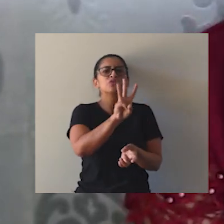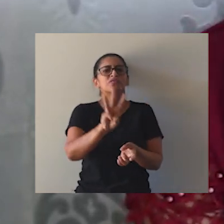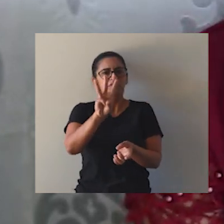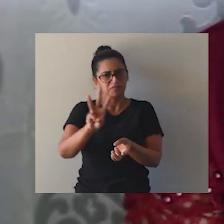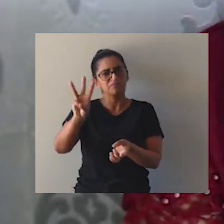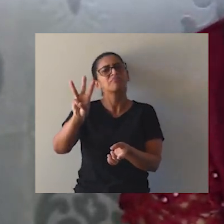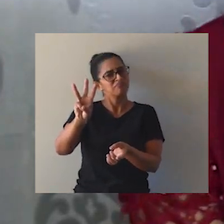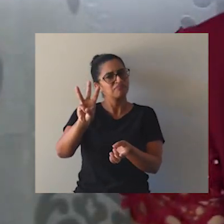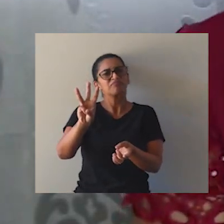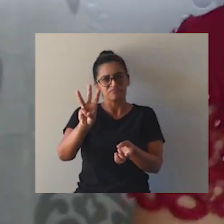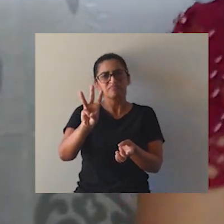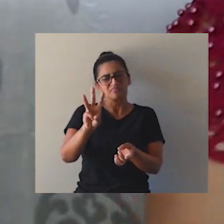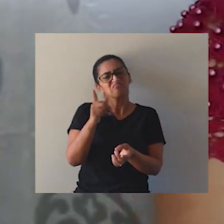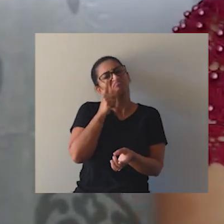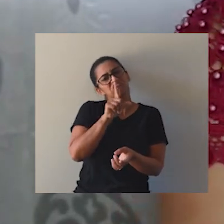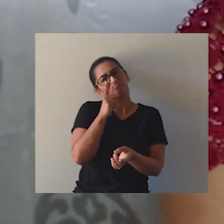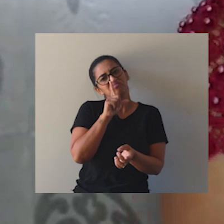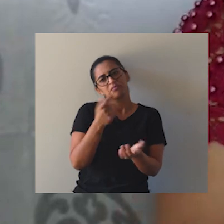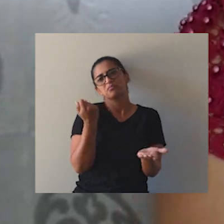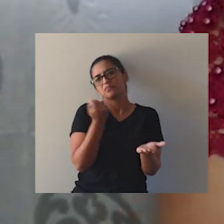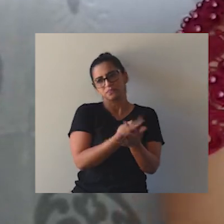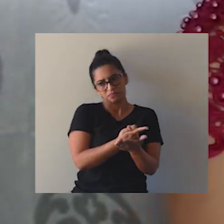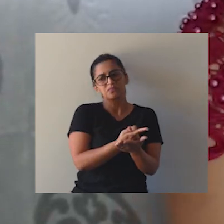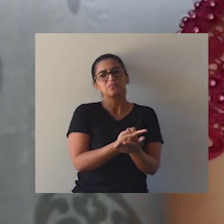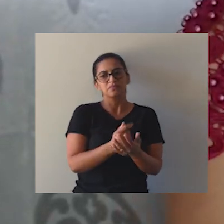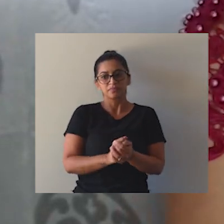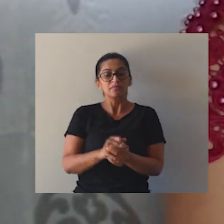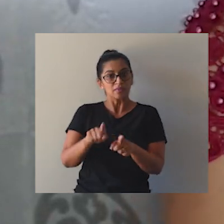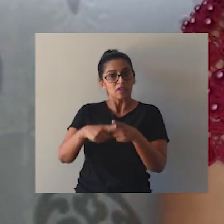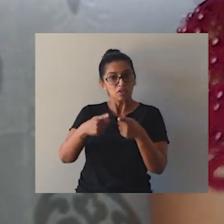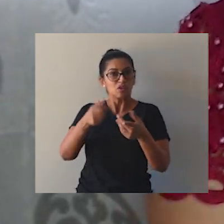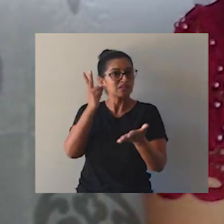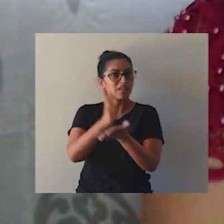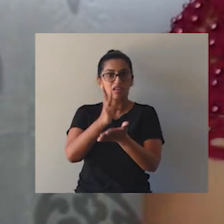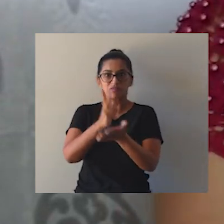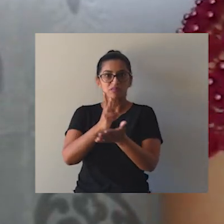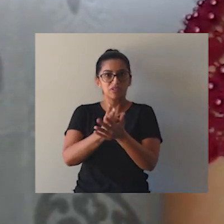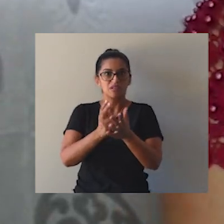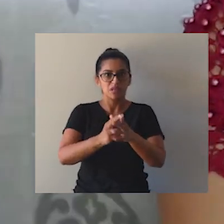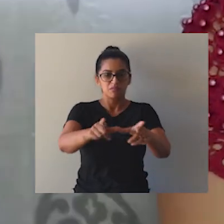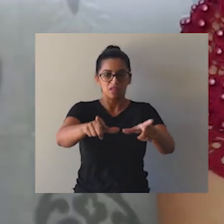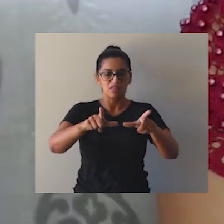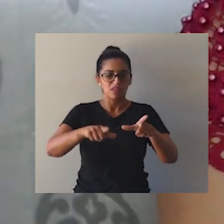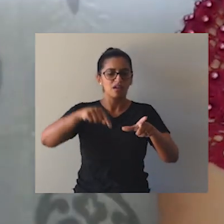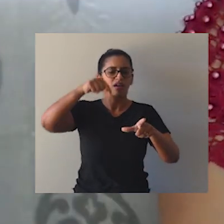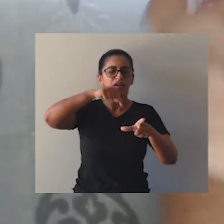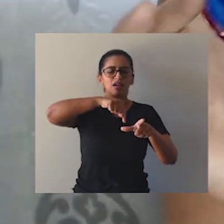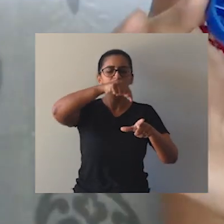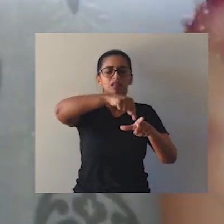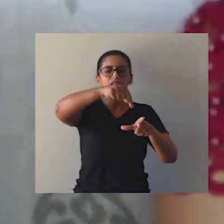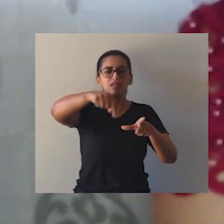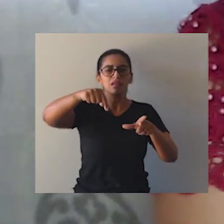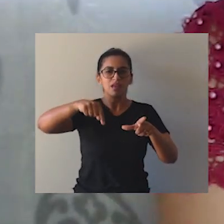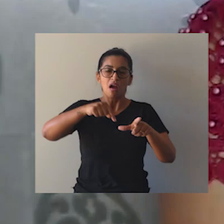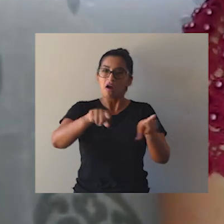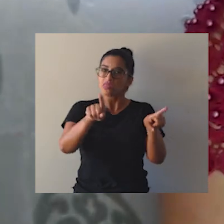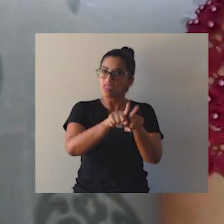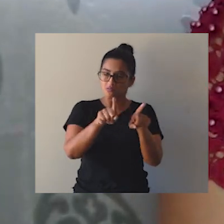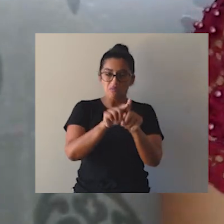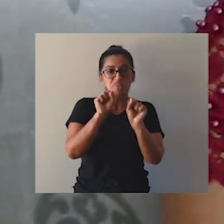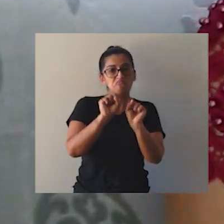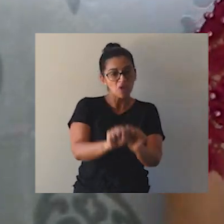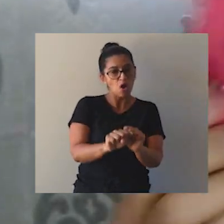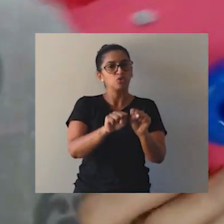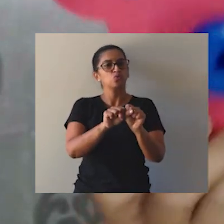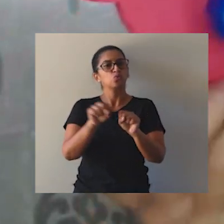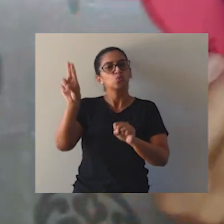coordenação motora, né? Eu posso trabalhar a cor, eu posso colocar a mesma cor, eu posso também trabalhar cores diferentes, né?